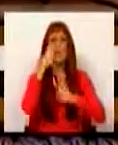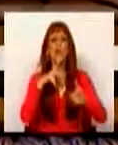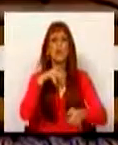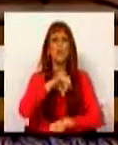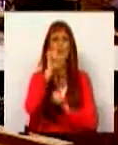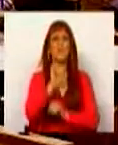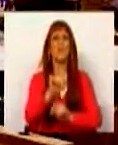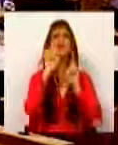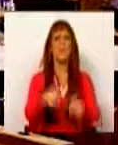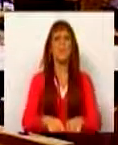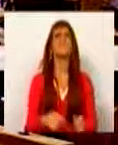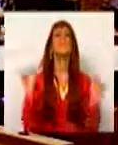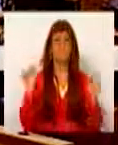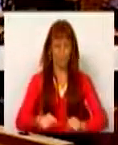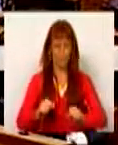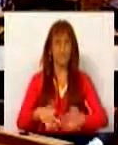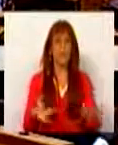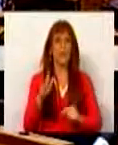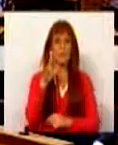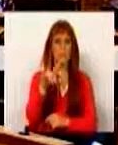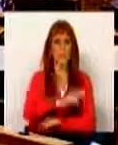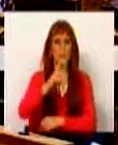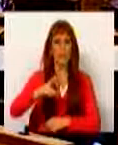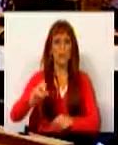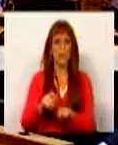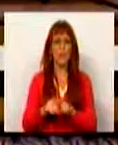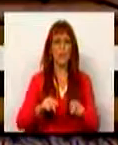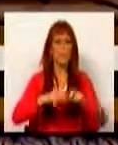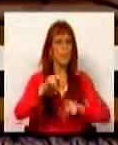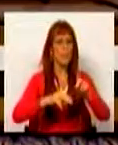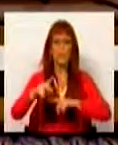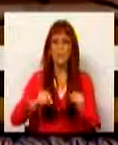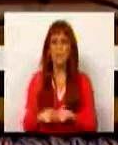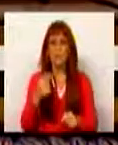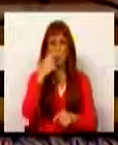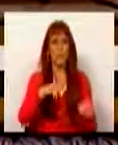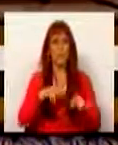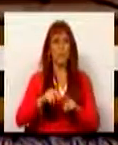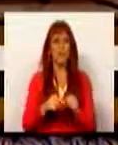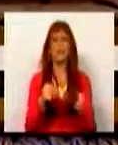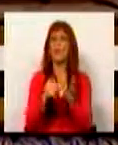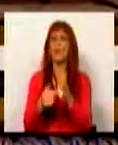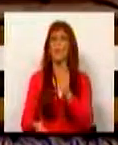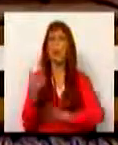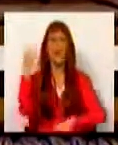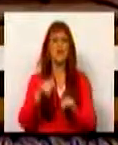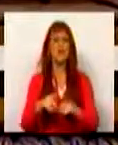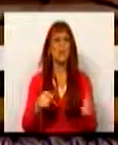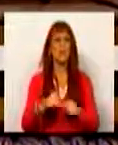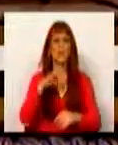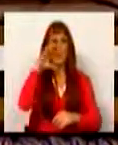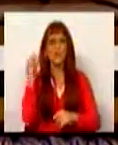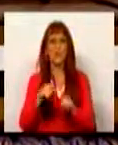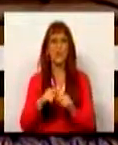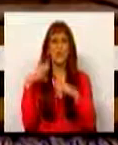portugueses. Sim. São 1.000 milhões de euros para as qualificações dos portugueses, onde elas faziam mais falta, nos adultos